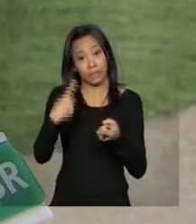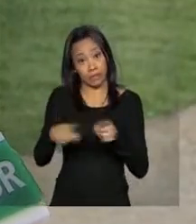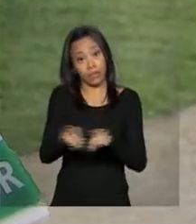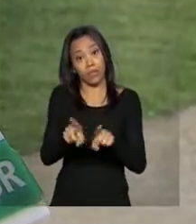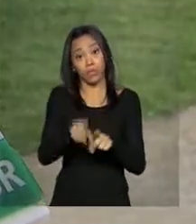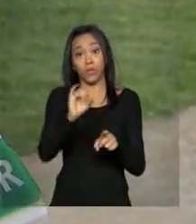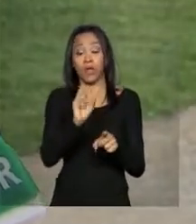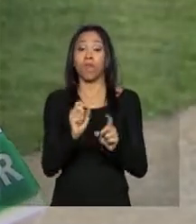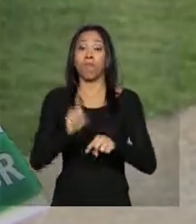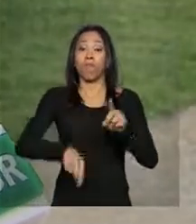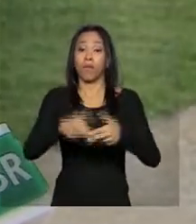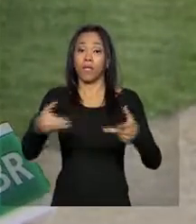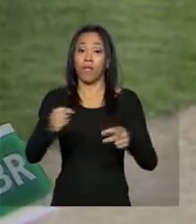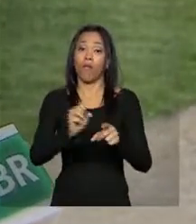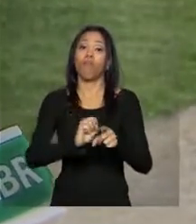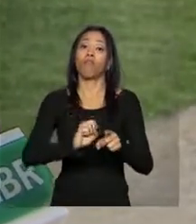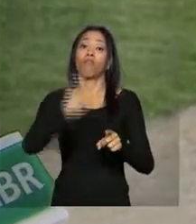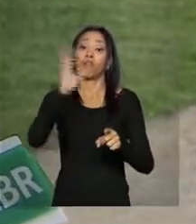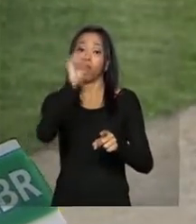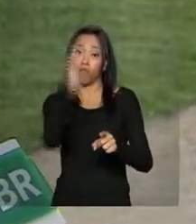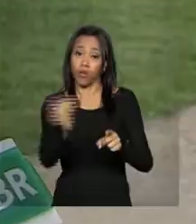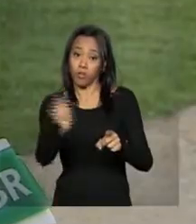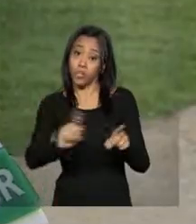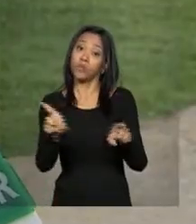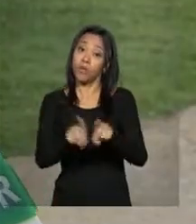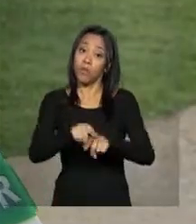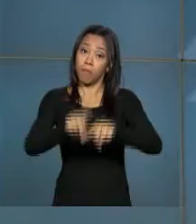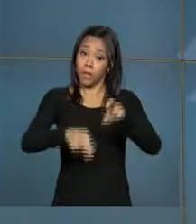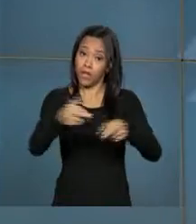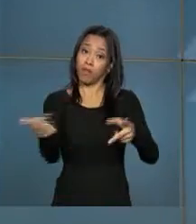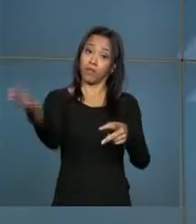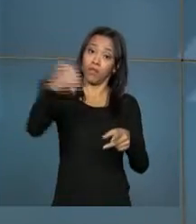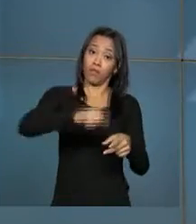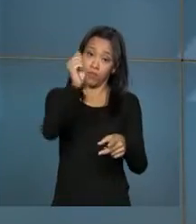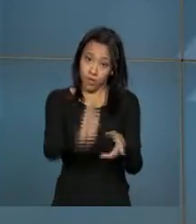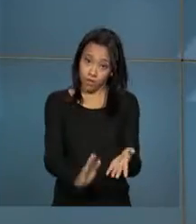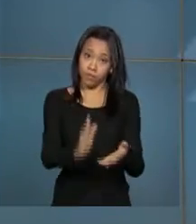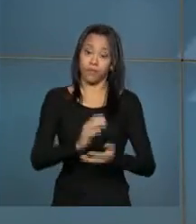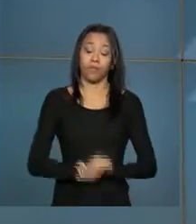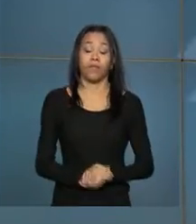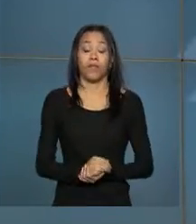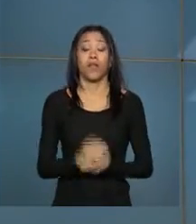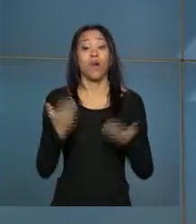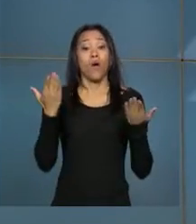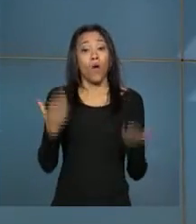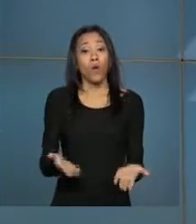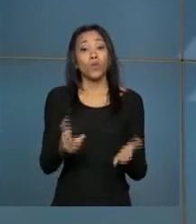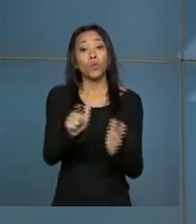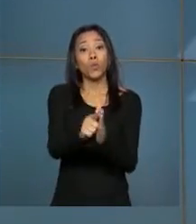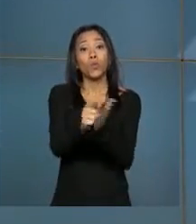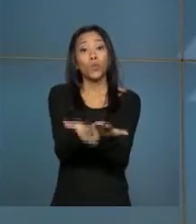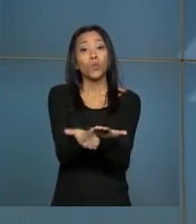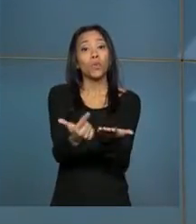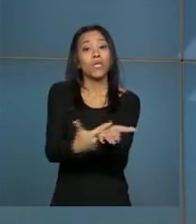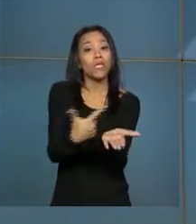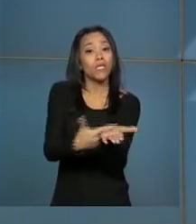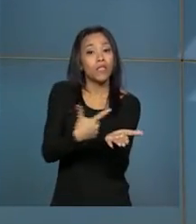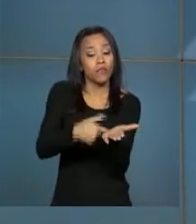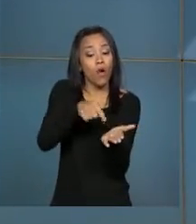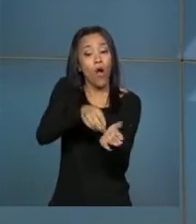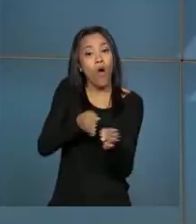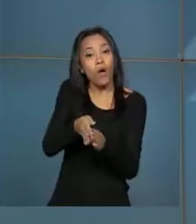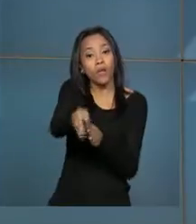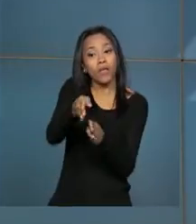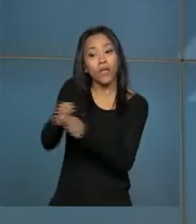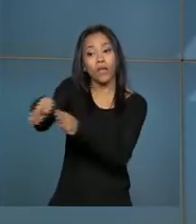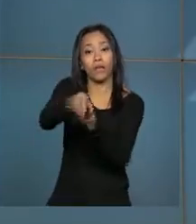e, consequentemente, uma melhora de competitividade para as empresas brasileiras. E um guia ajuda empresários brasileiros que querem